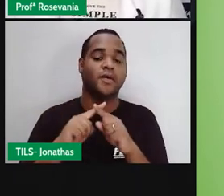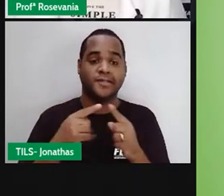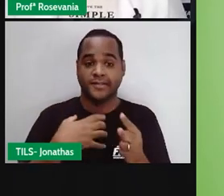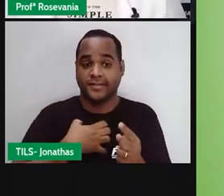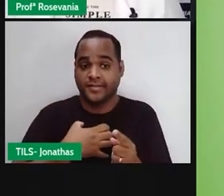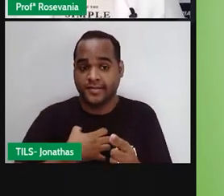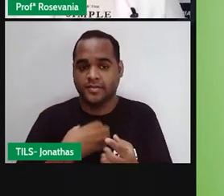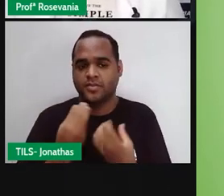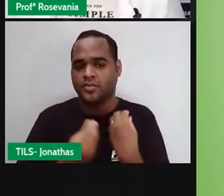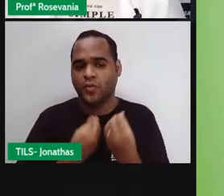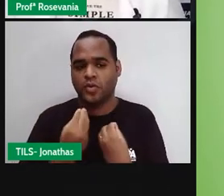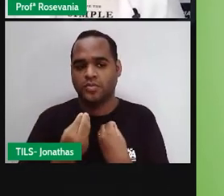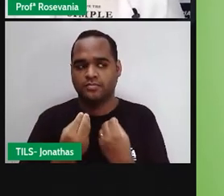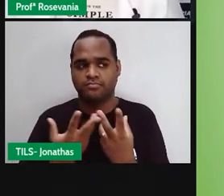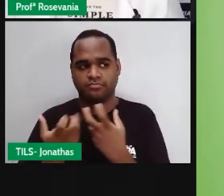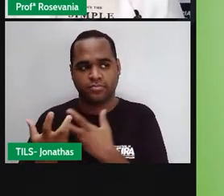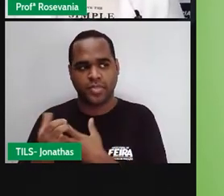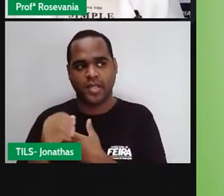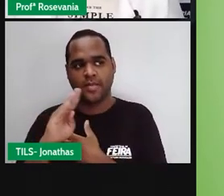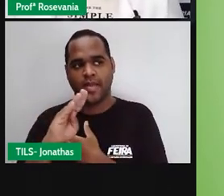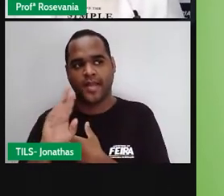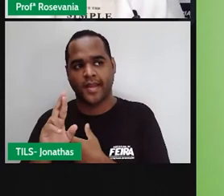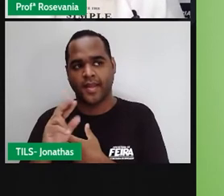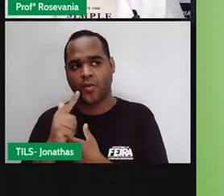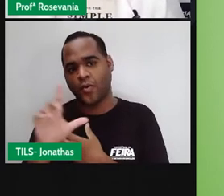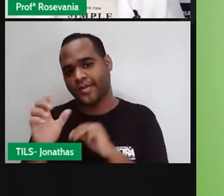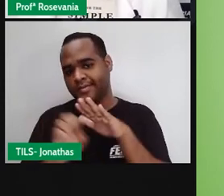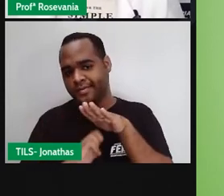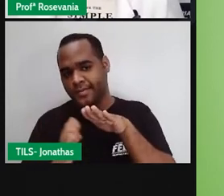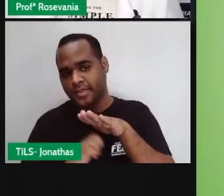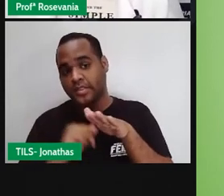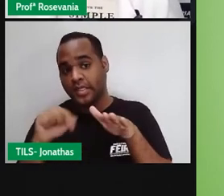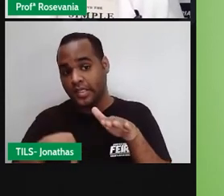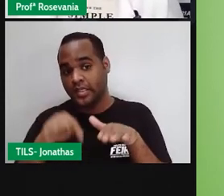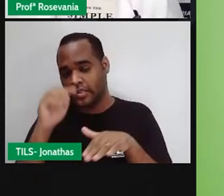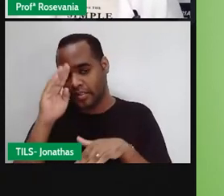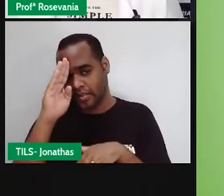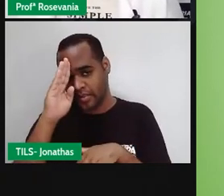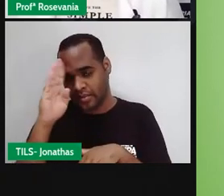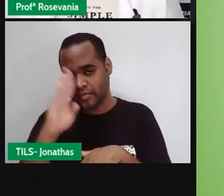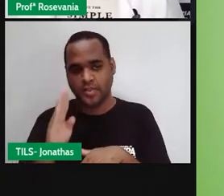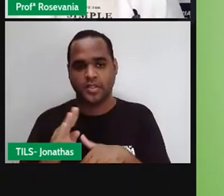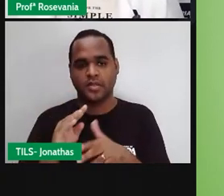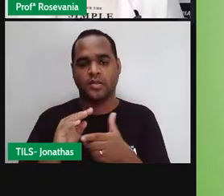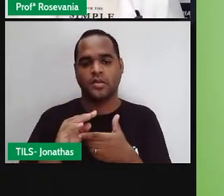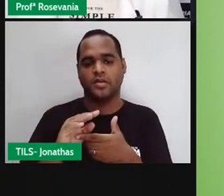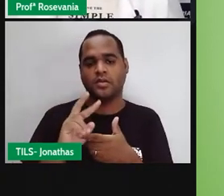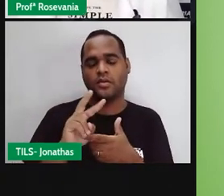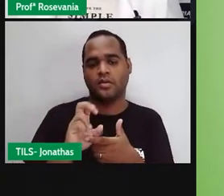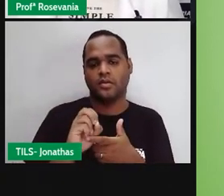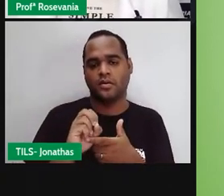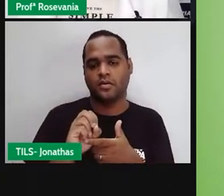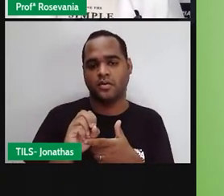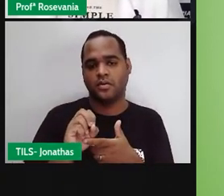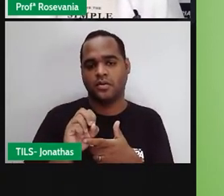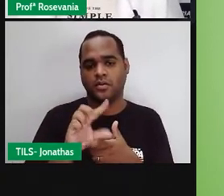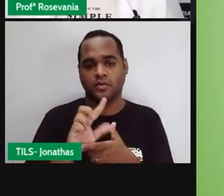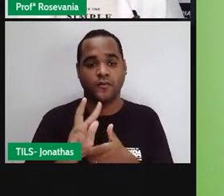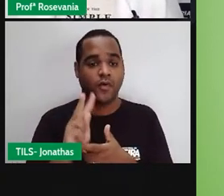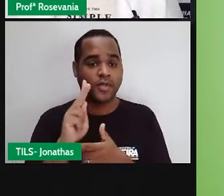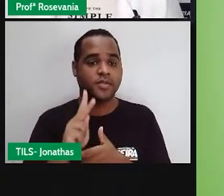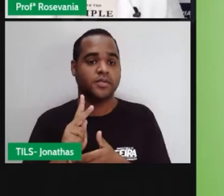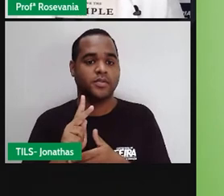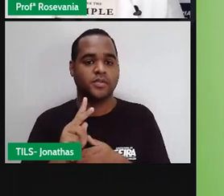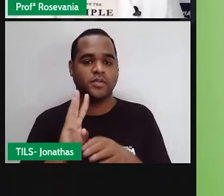relação, né, à Petrobras. Mas empresas aqui que atuam no nosso país, né, a gente tem a Volks, a gente tem a Volkswagen, né, botando o